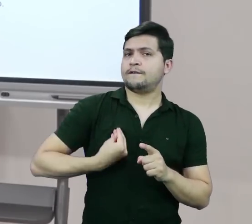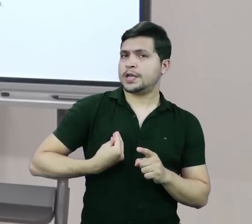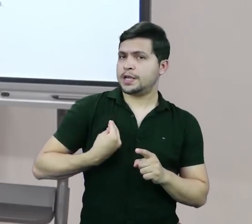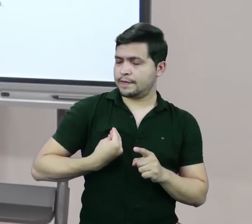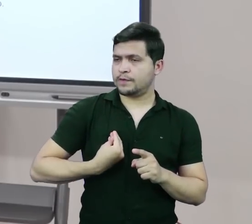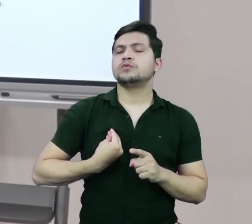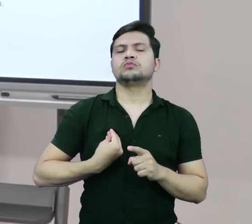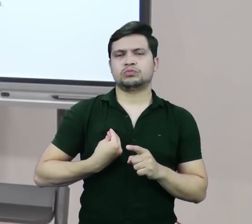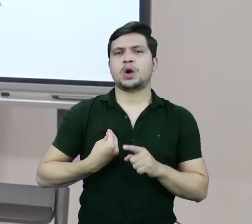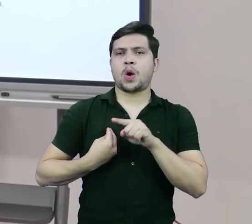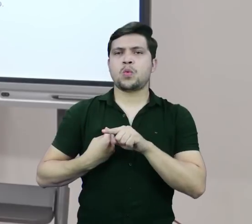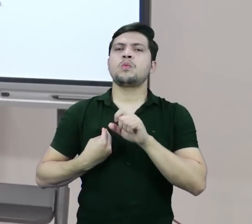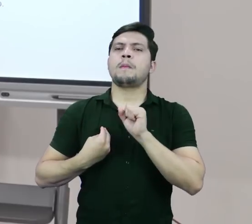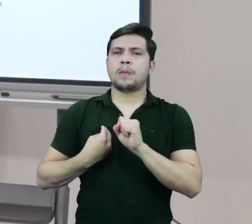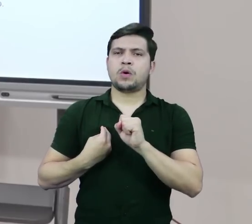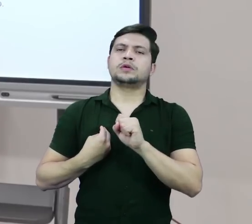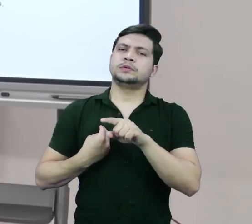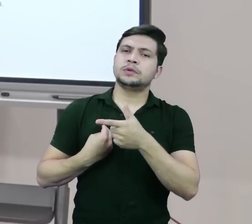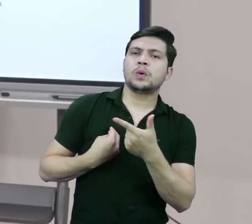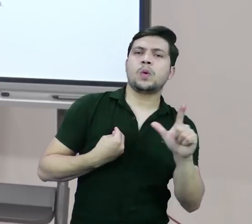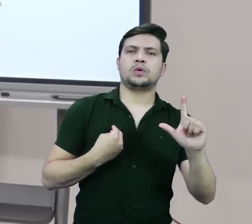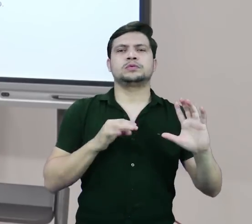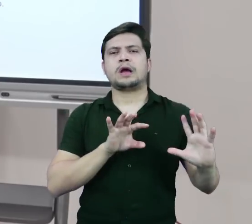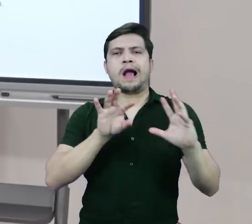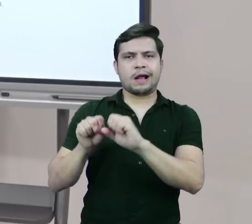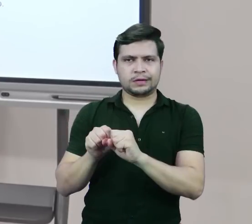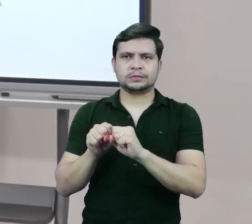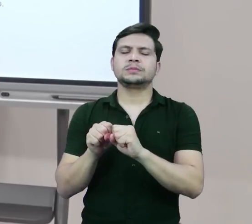de alimento para o outro. Aqui nessa imagem nós temos